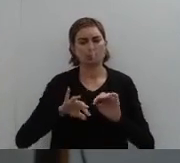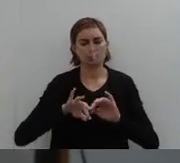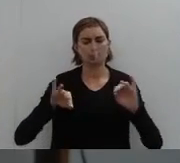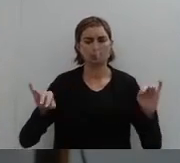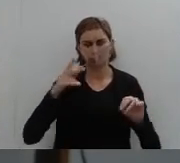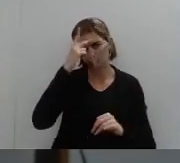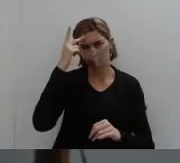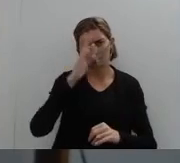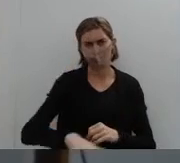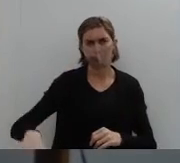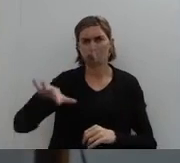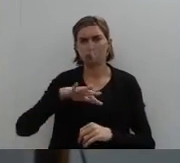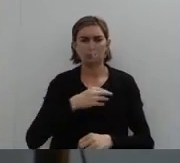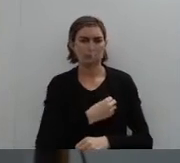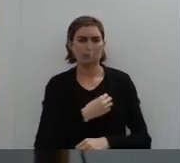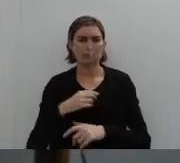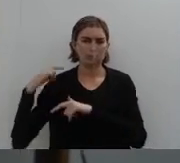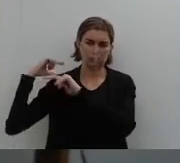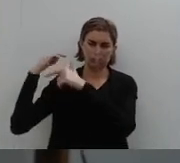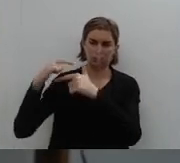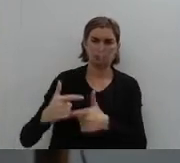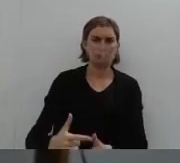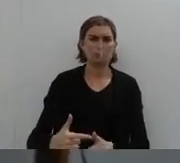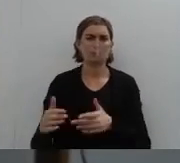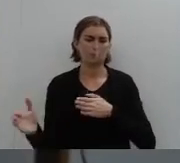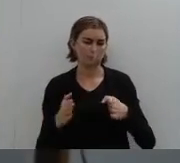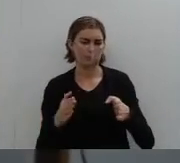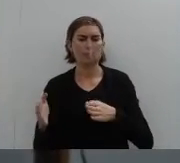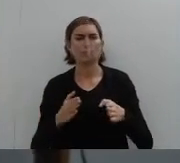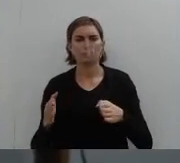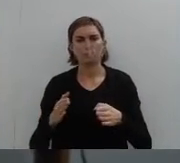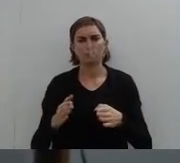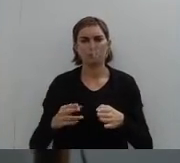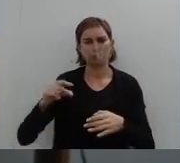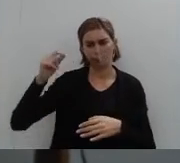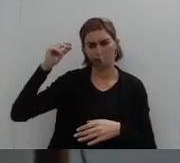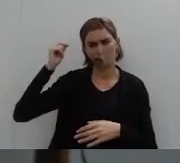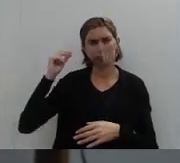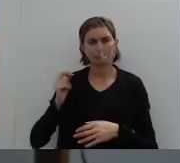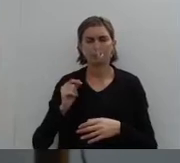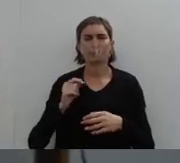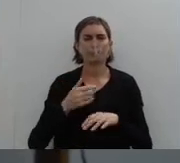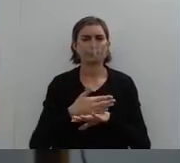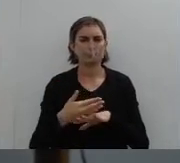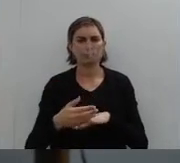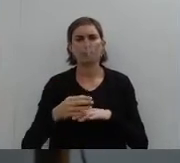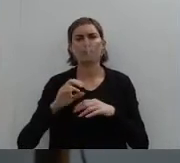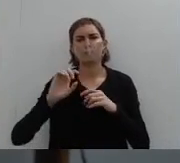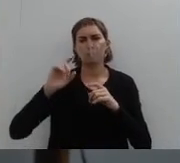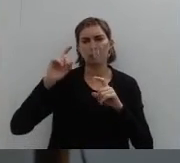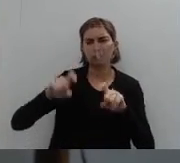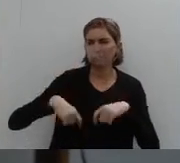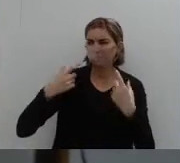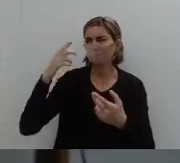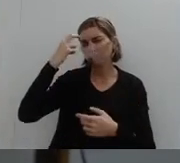as pessoas que viviam na tradição, na época, entre aspas, primitiva, de um modo selvagem